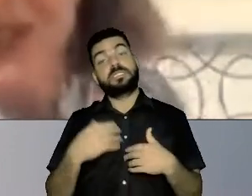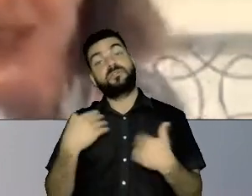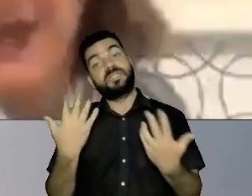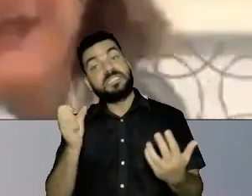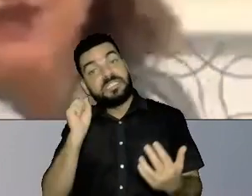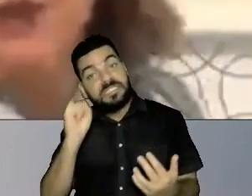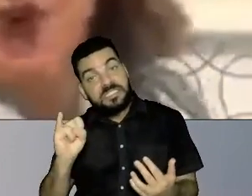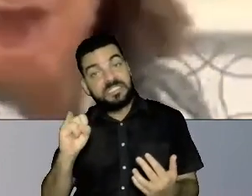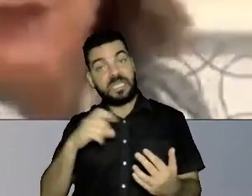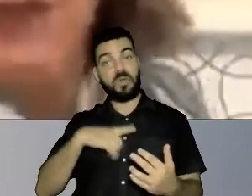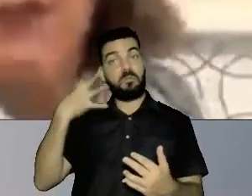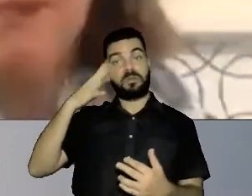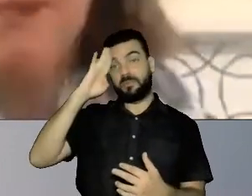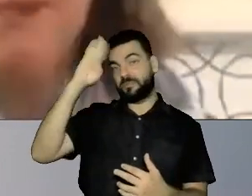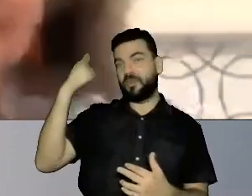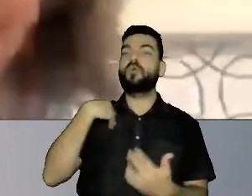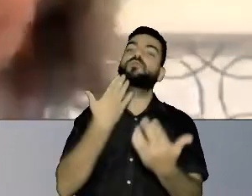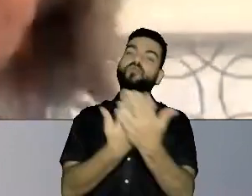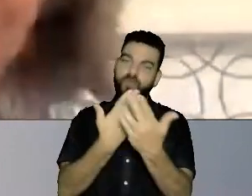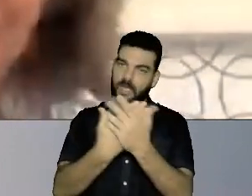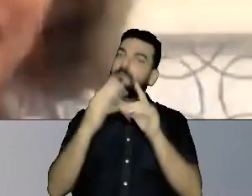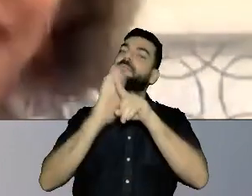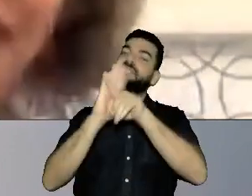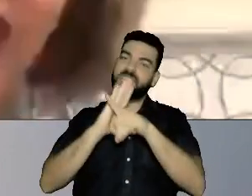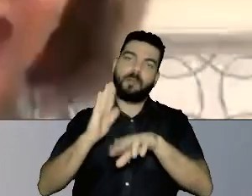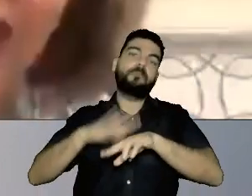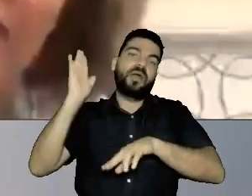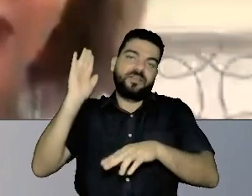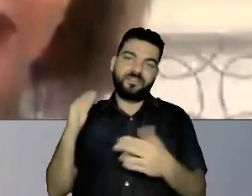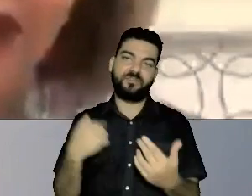principal, teria trazido o nome e teria pesquisado